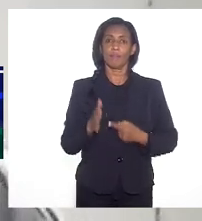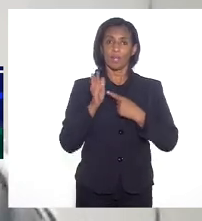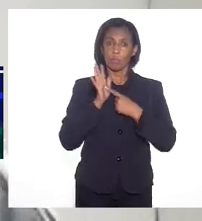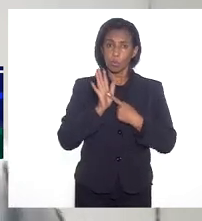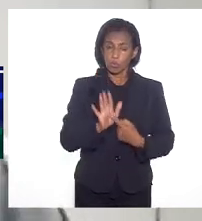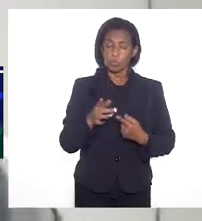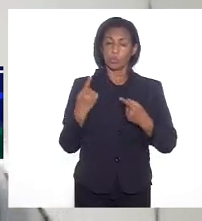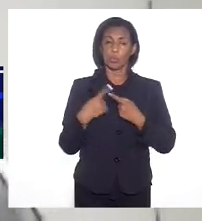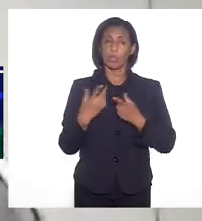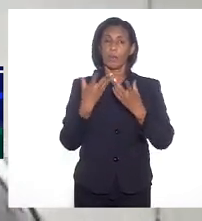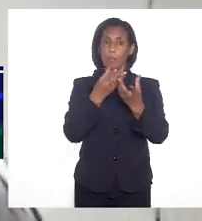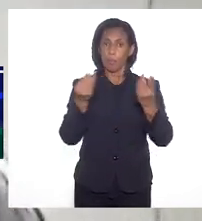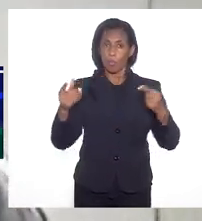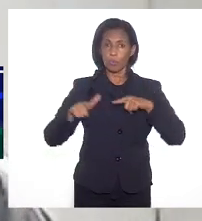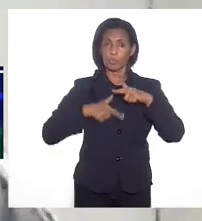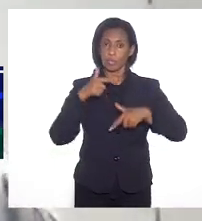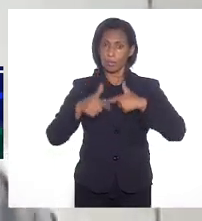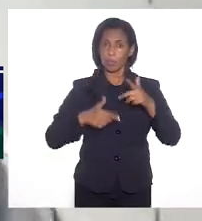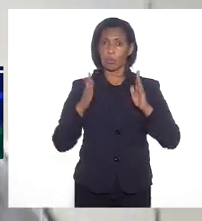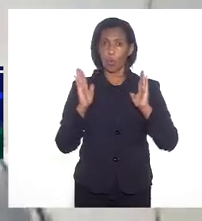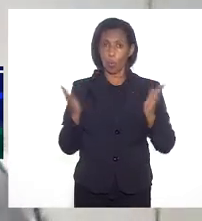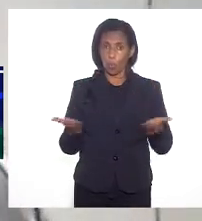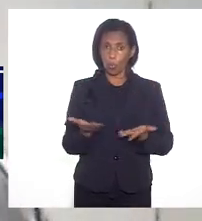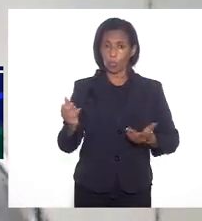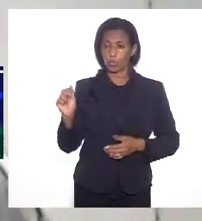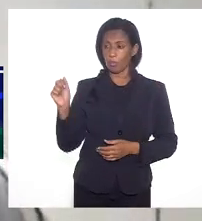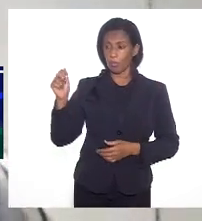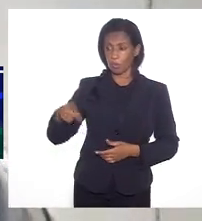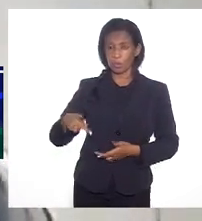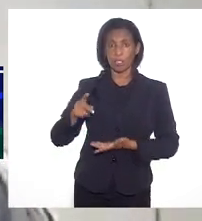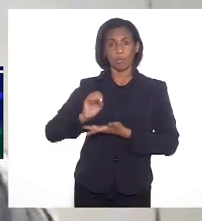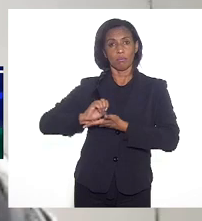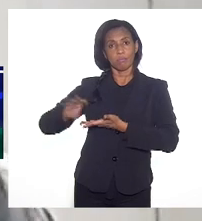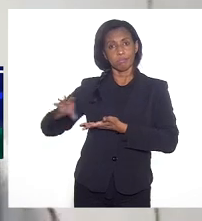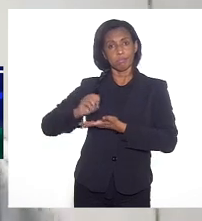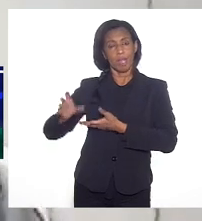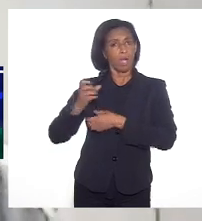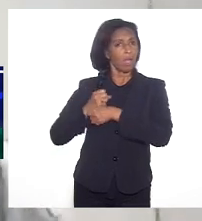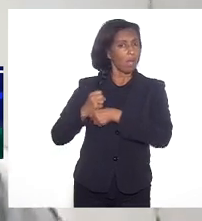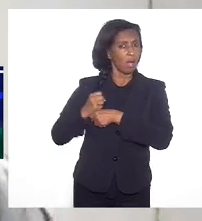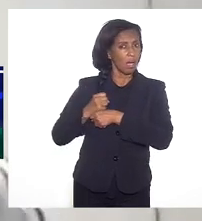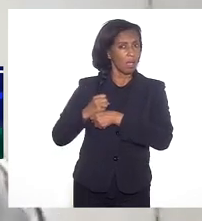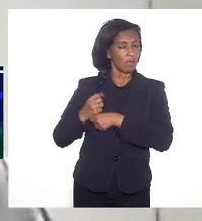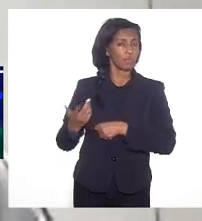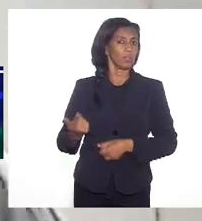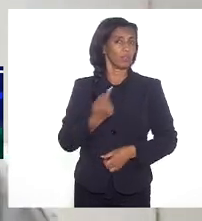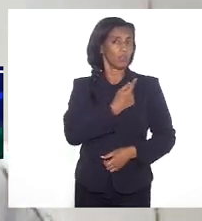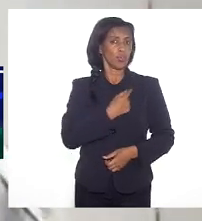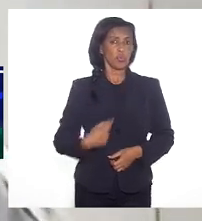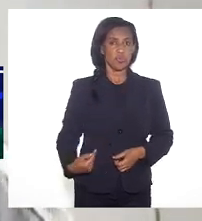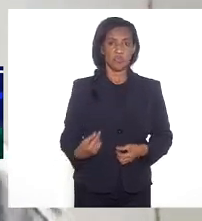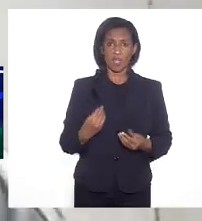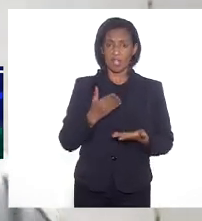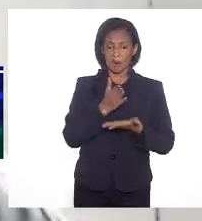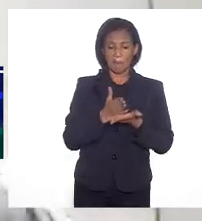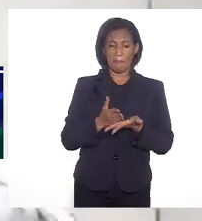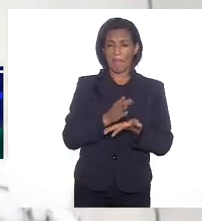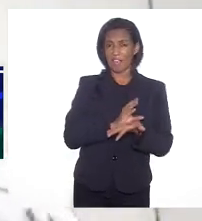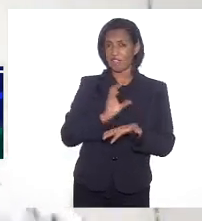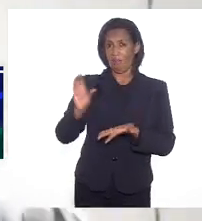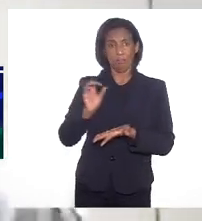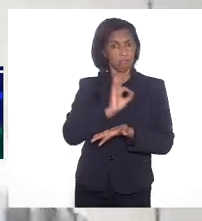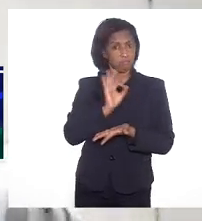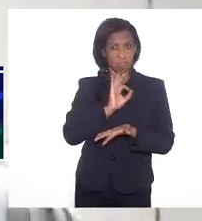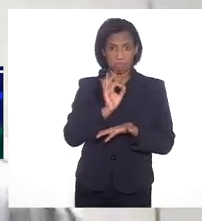servidores que hoje em dia já são aposentados contribuíram durante décadas mas o governo do estado não deu a sua parte de contribuição